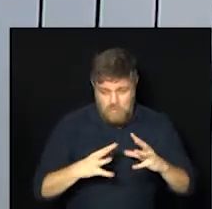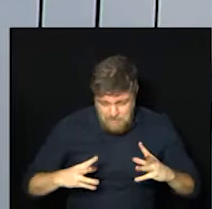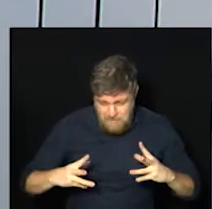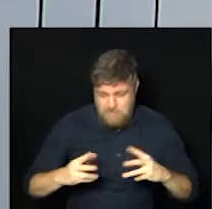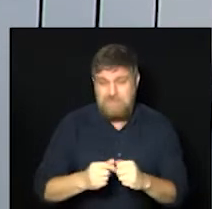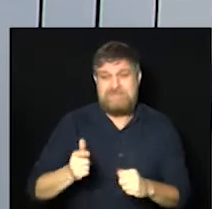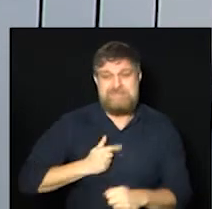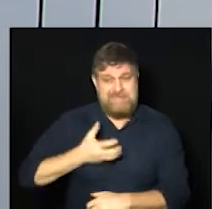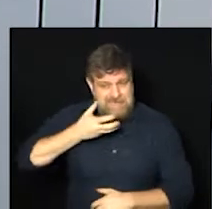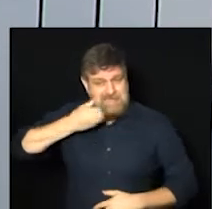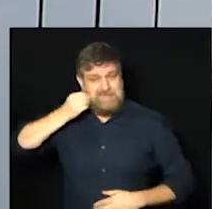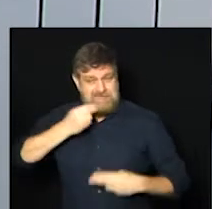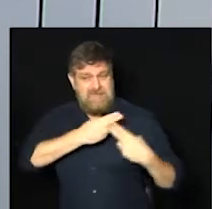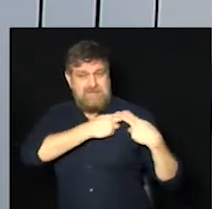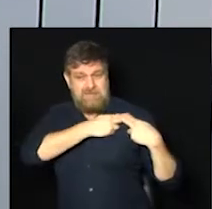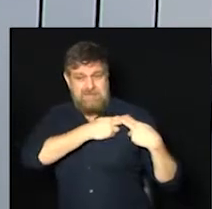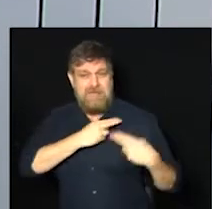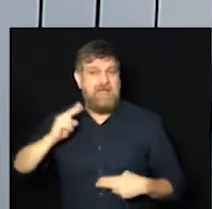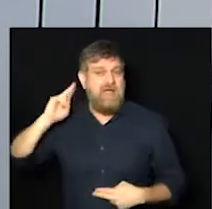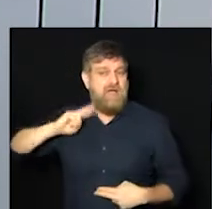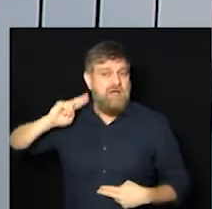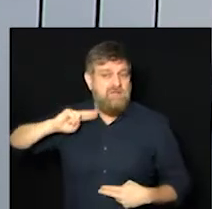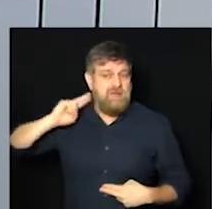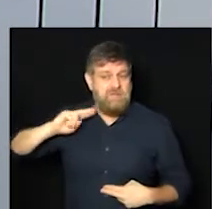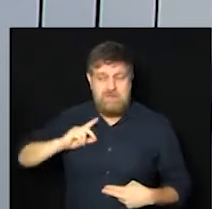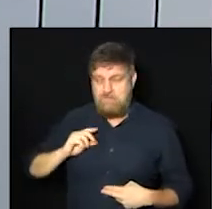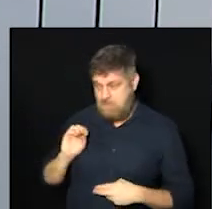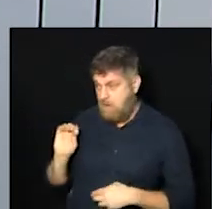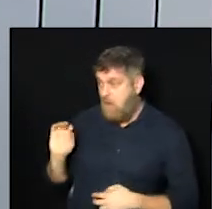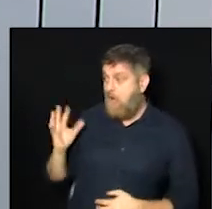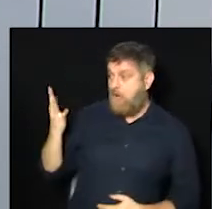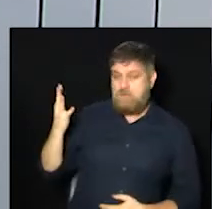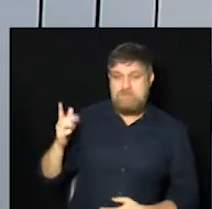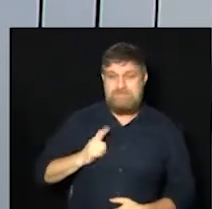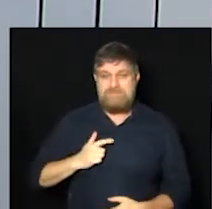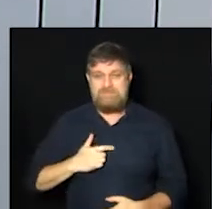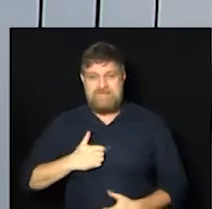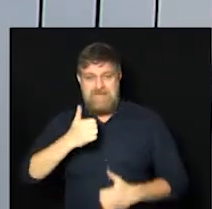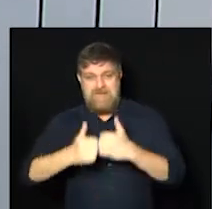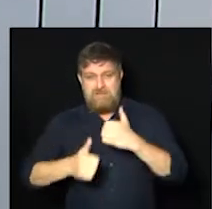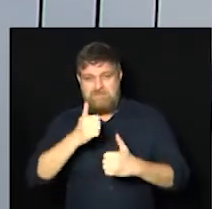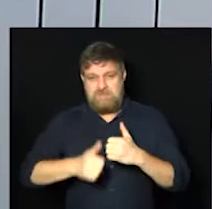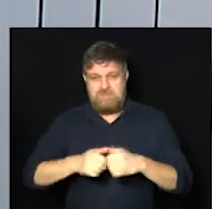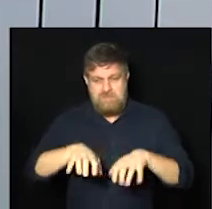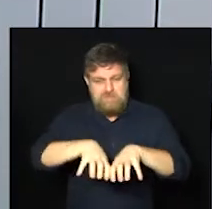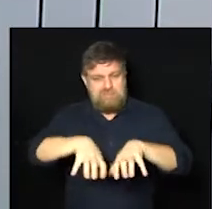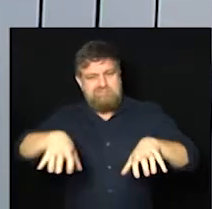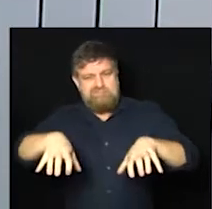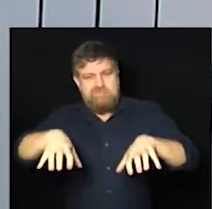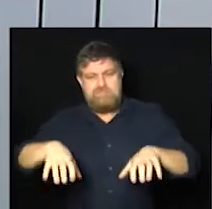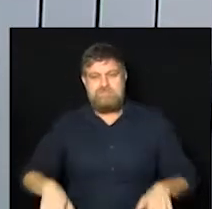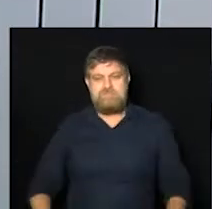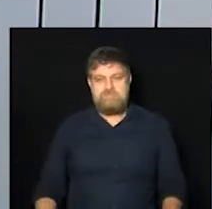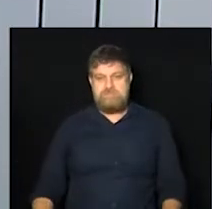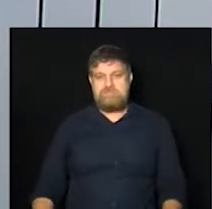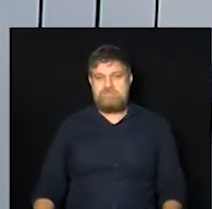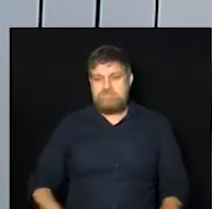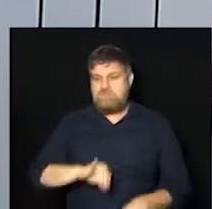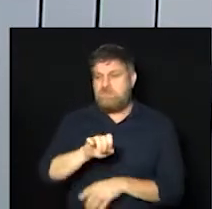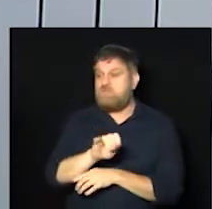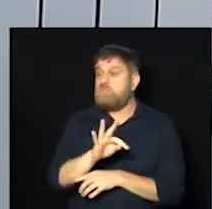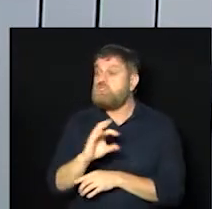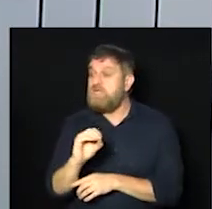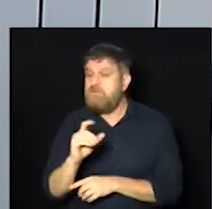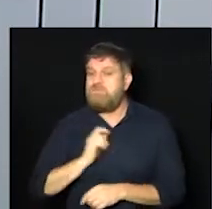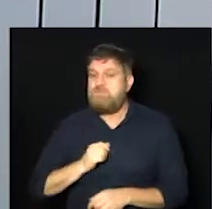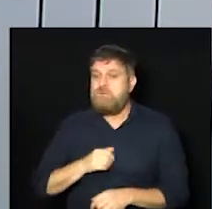Essa responsabilidade no Flamengo está colhendo os frutos agora, né? Mas o futebol é um mundo à parte mesmo. Ô, Jeff, a entidade